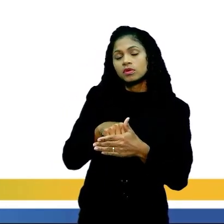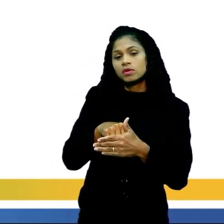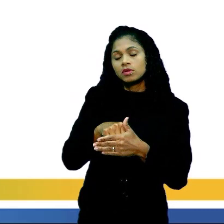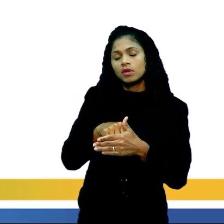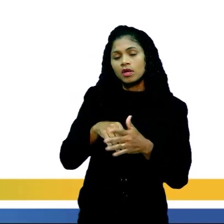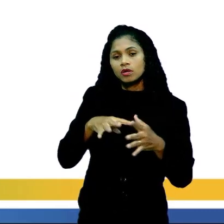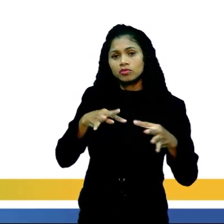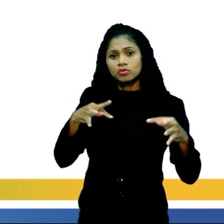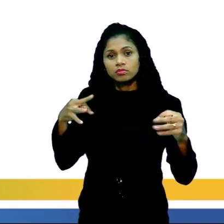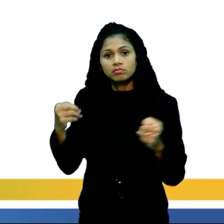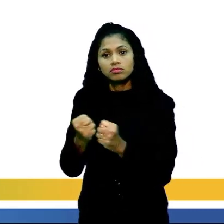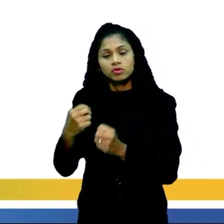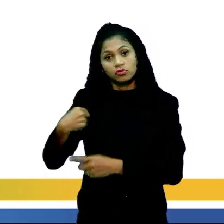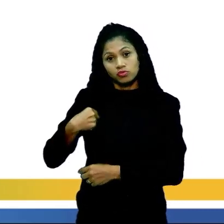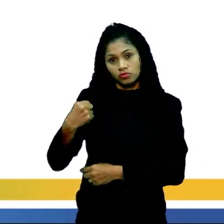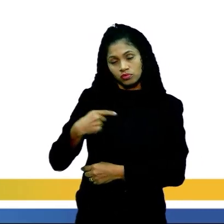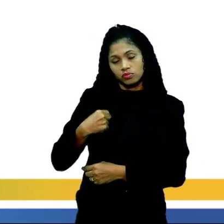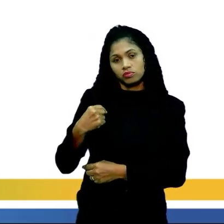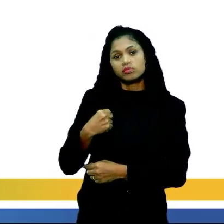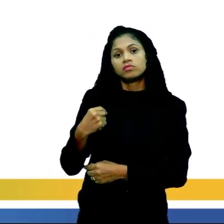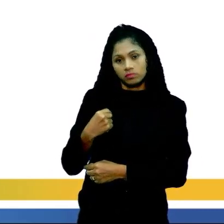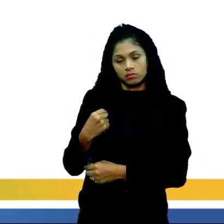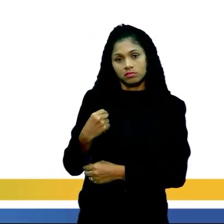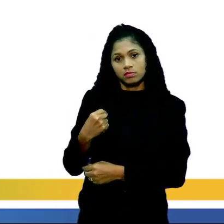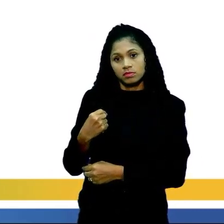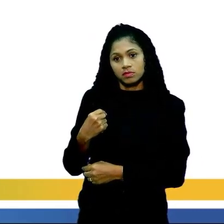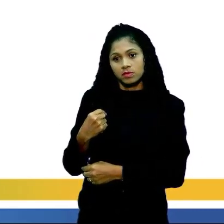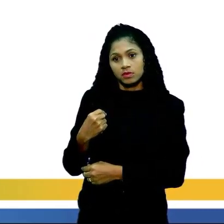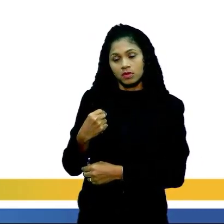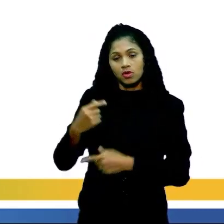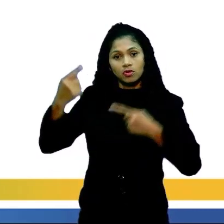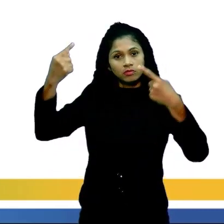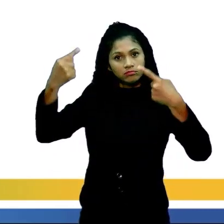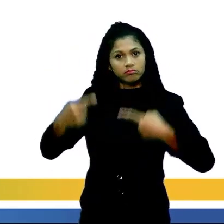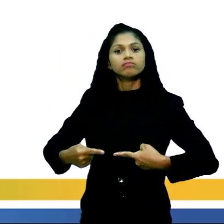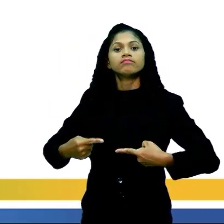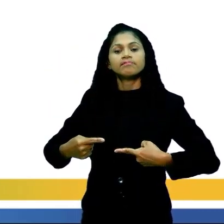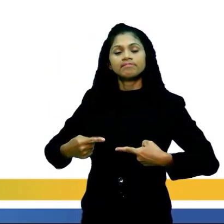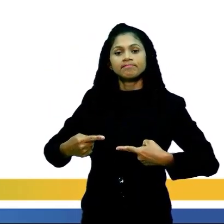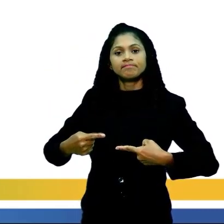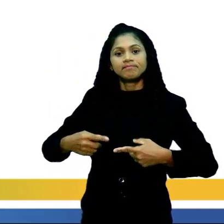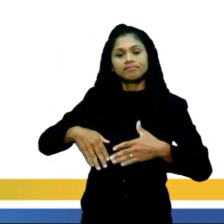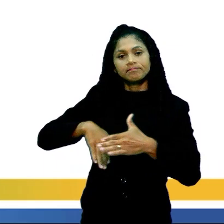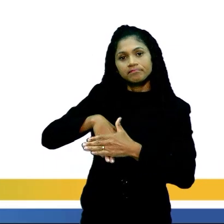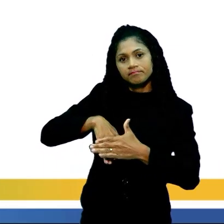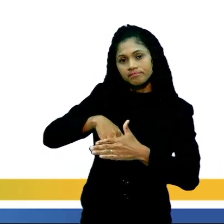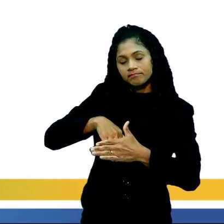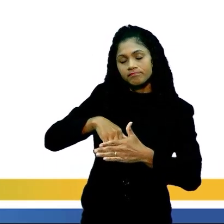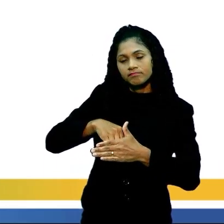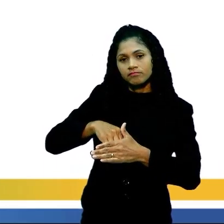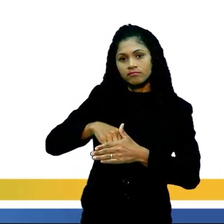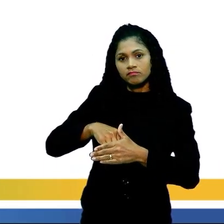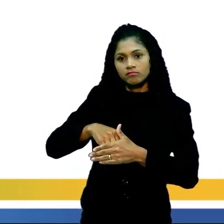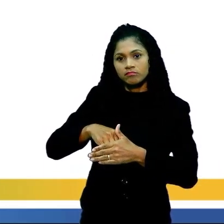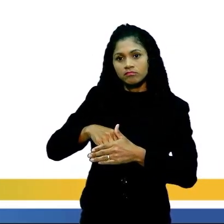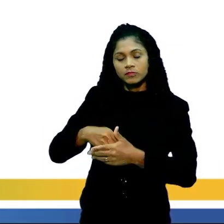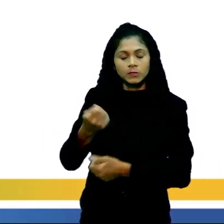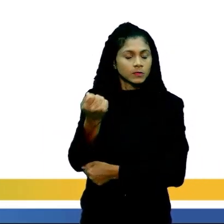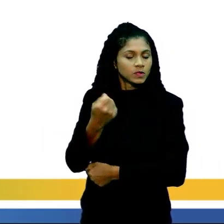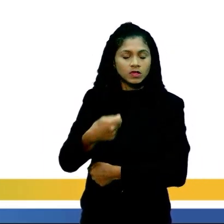os times da competição se enfrentam. Não precisam